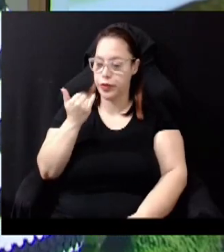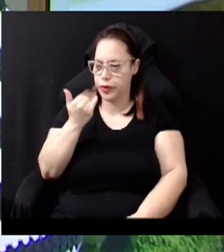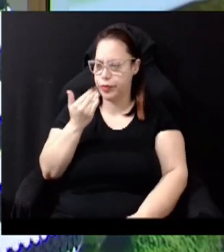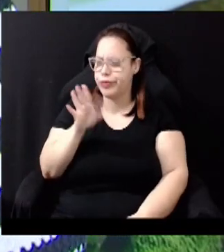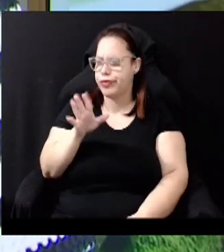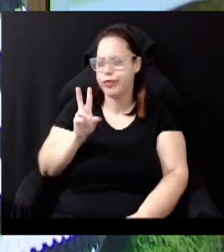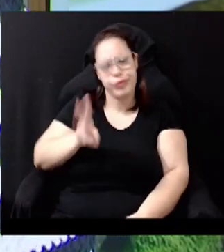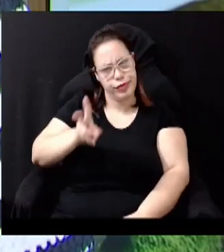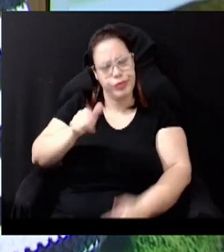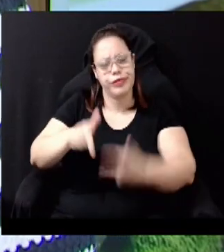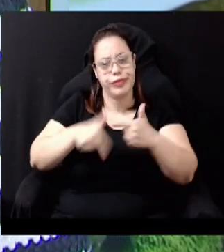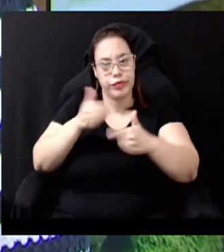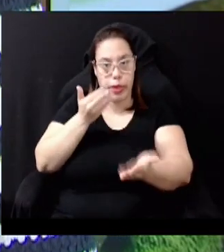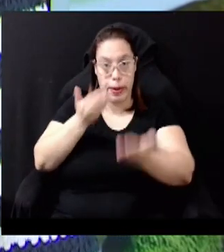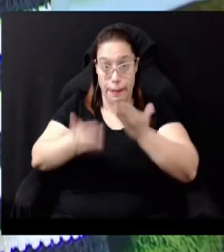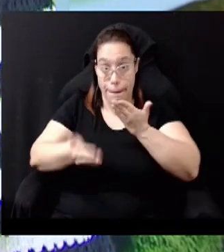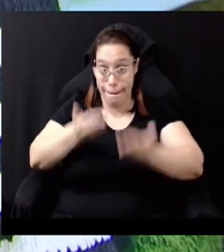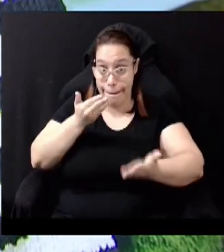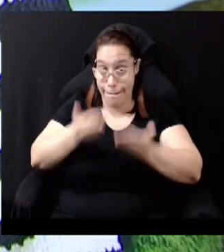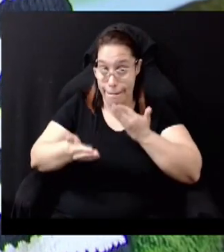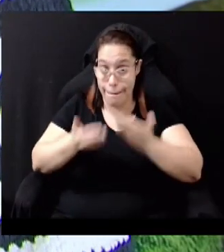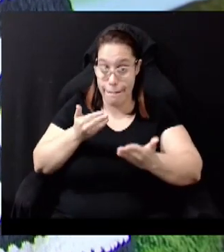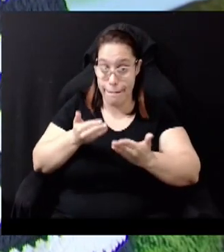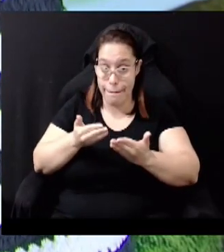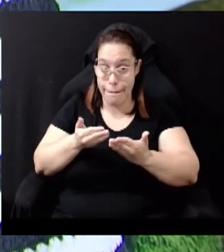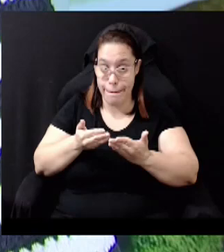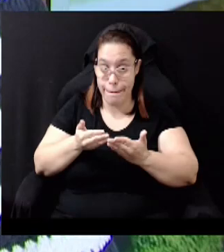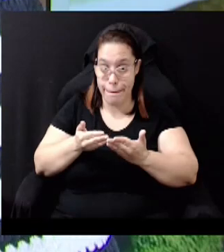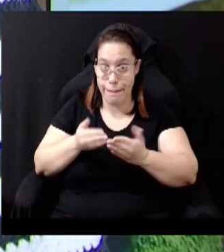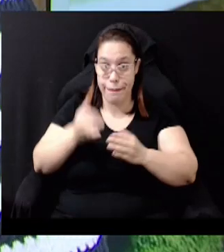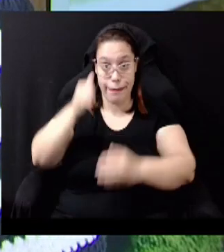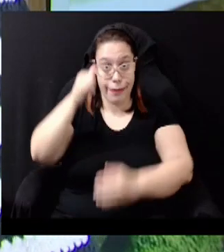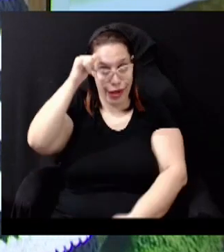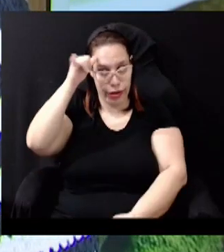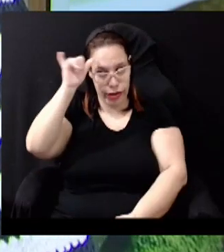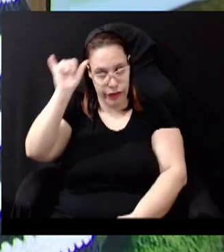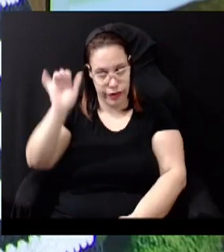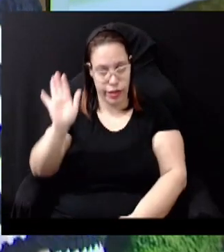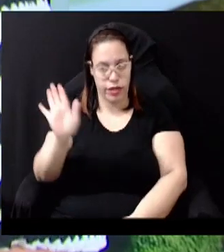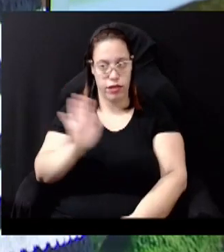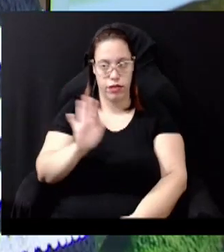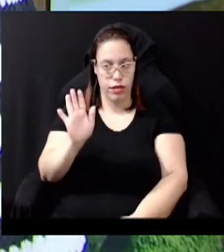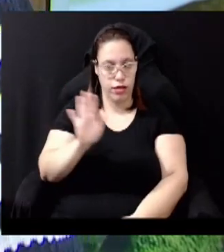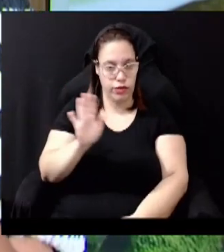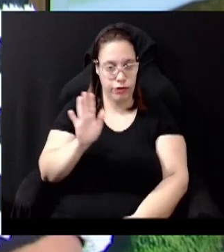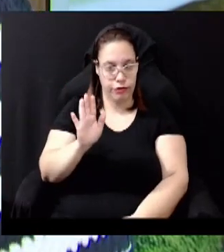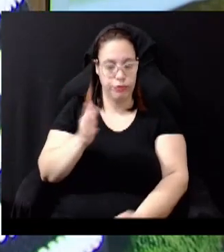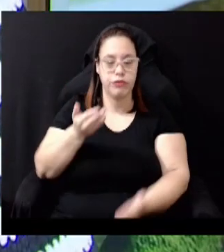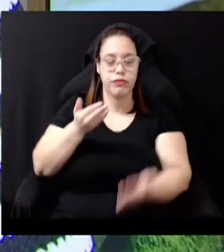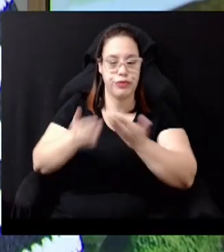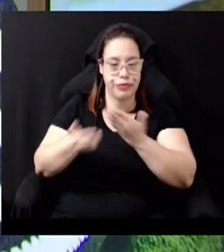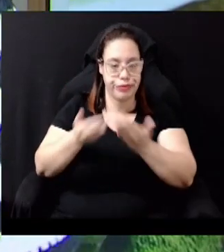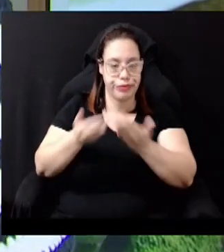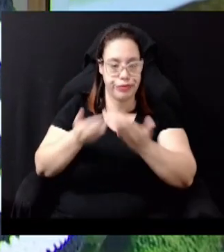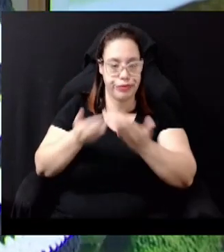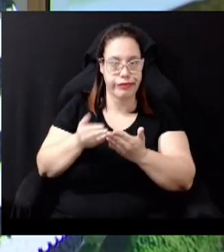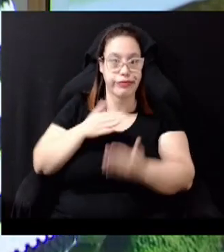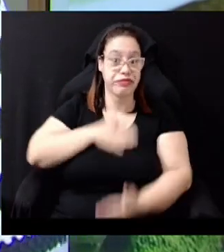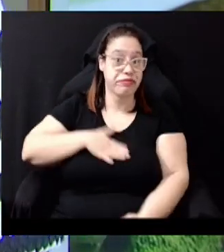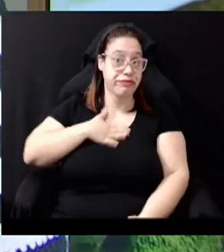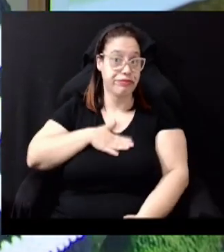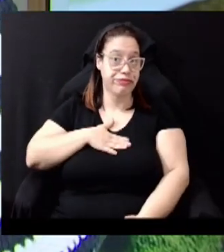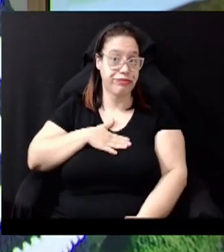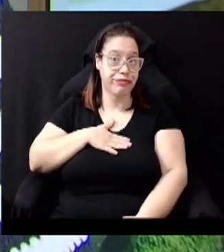o equilíbrio. Então, não é que deve ser evitada, né? A gente tem que tentar o equilíbrio. Porque, às vezes, você gosta bastante de